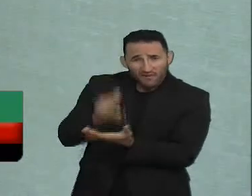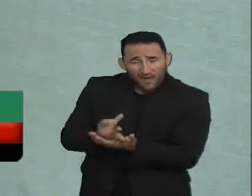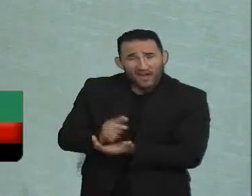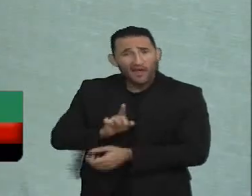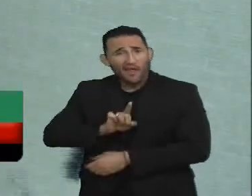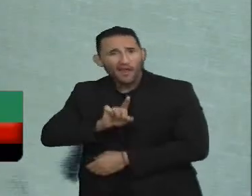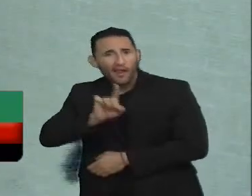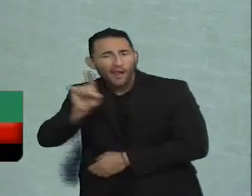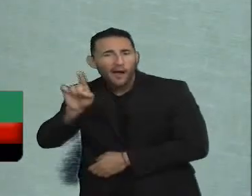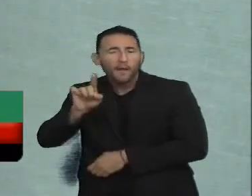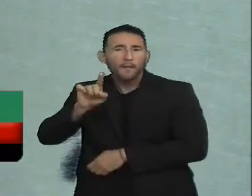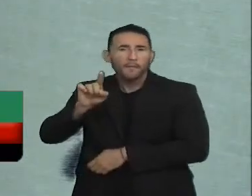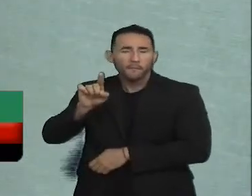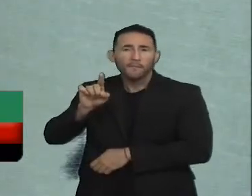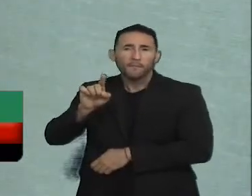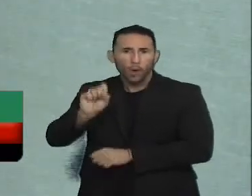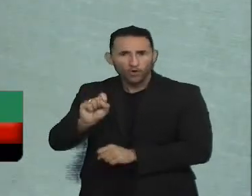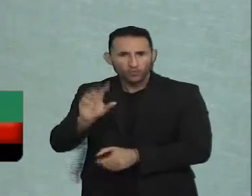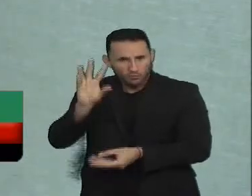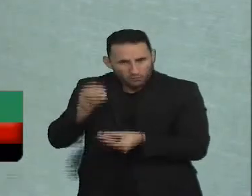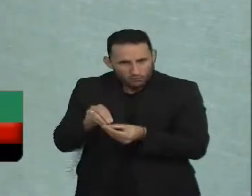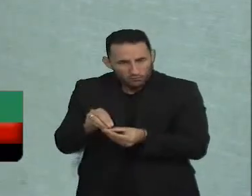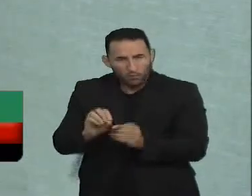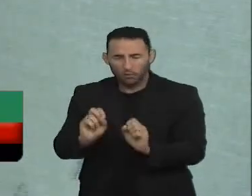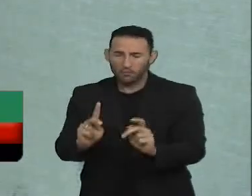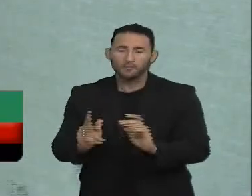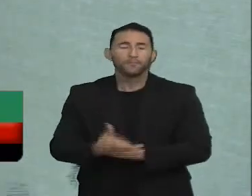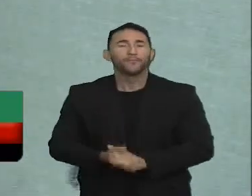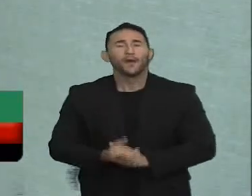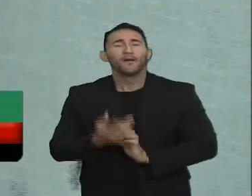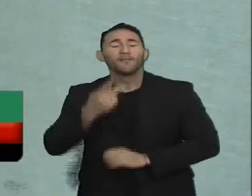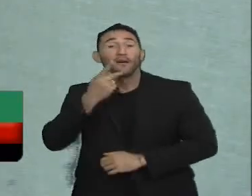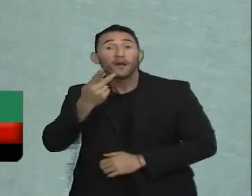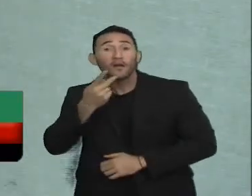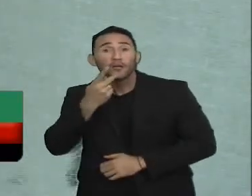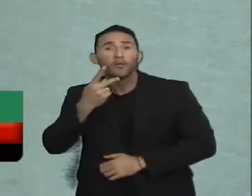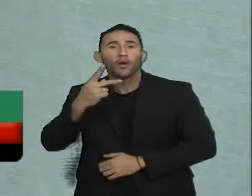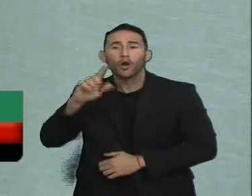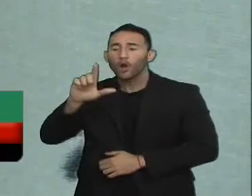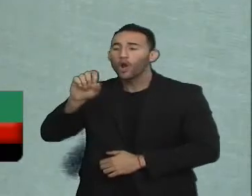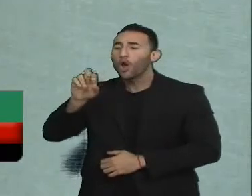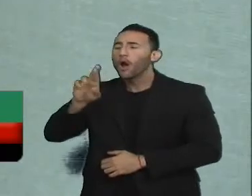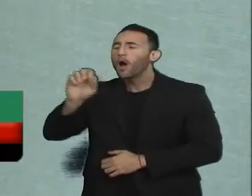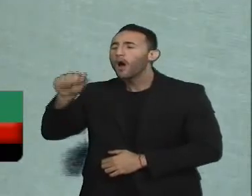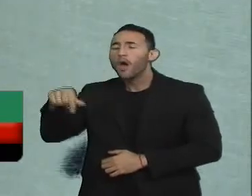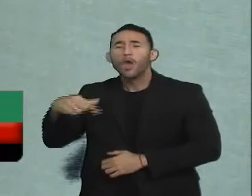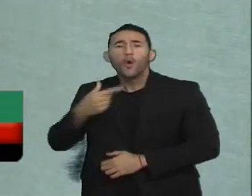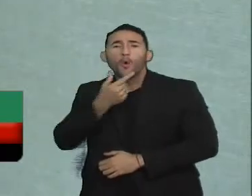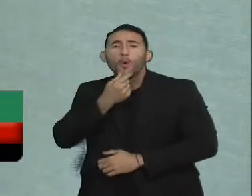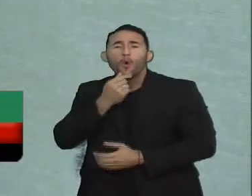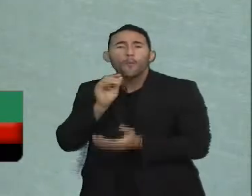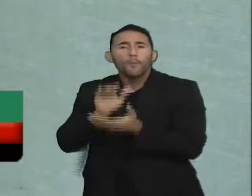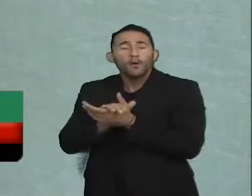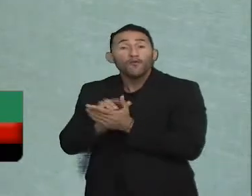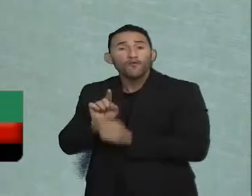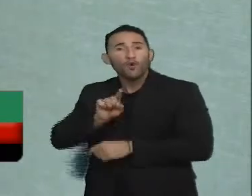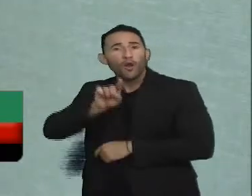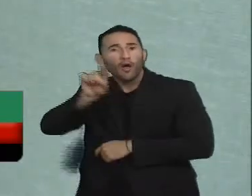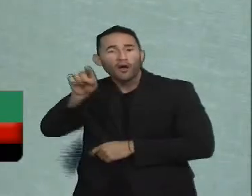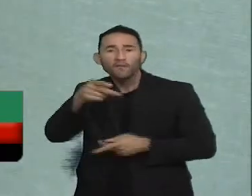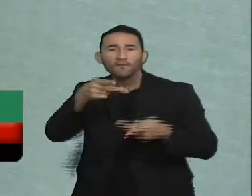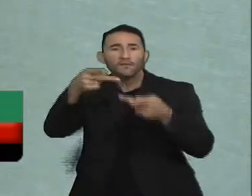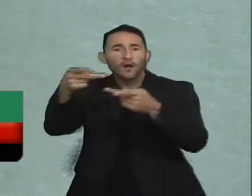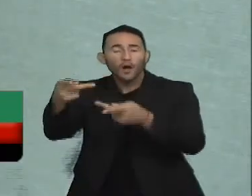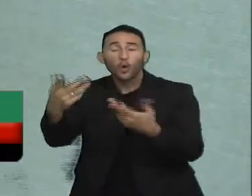de... Para concluir, presidente, falando de Lujan, que eu estive lá com meu esposo e foi